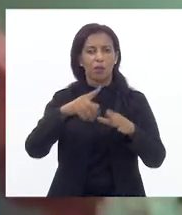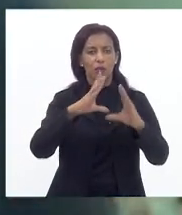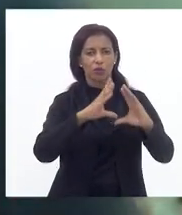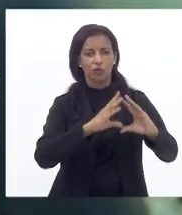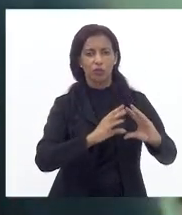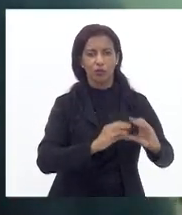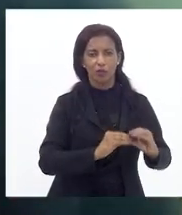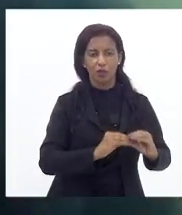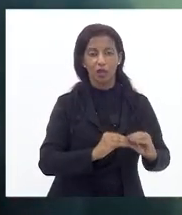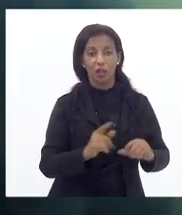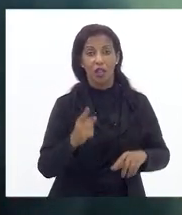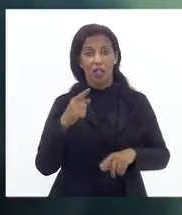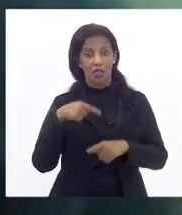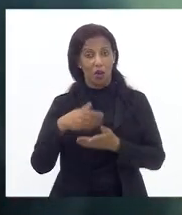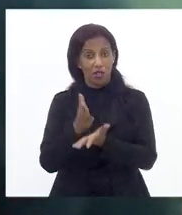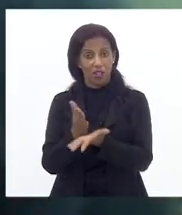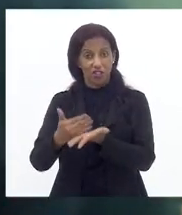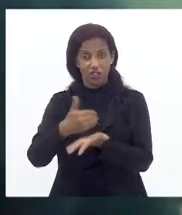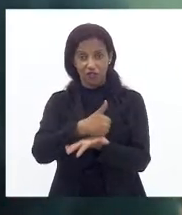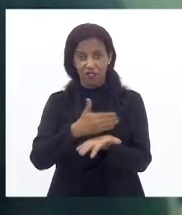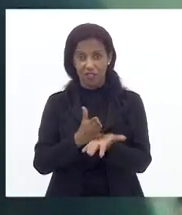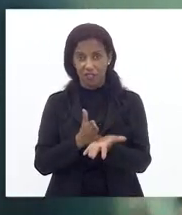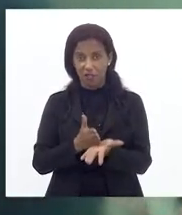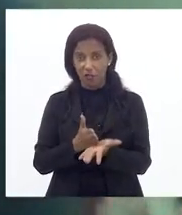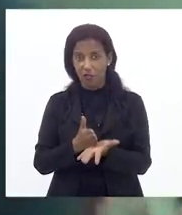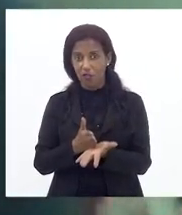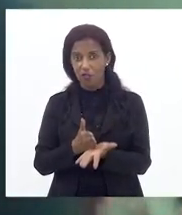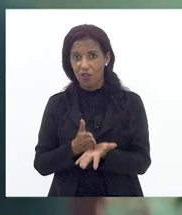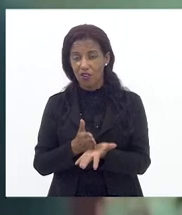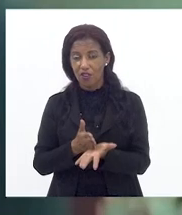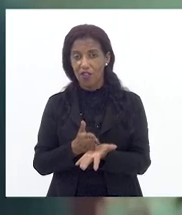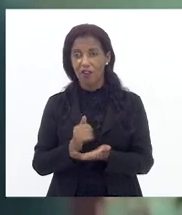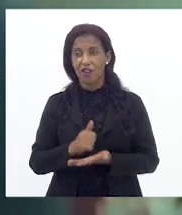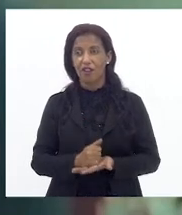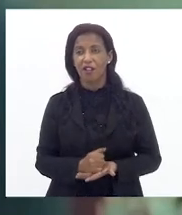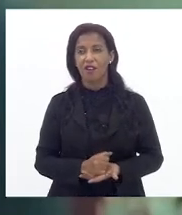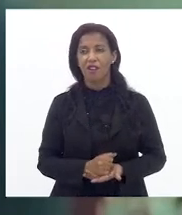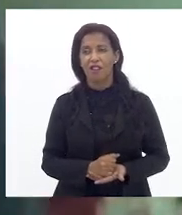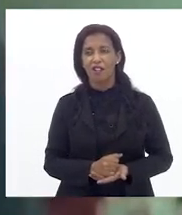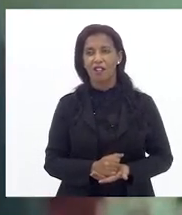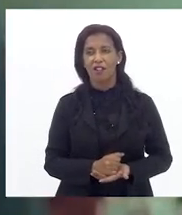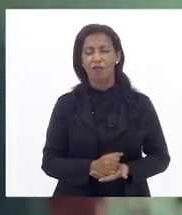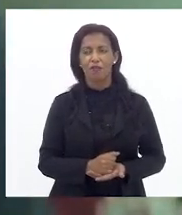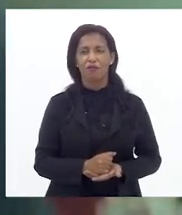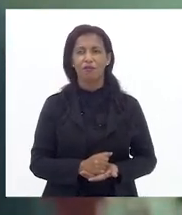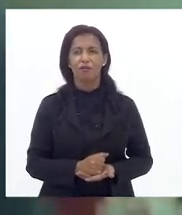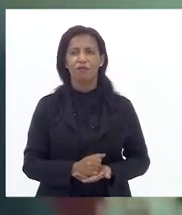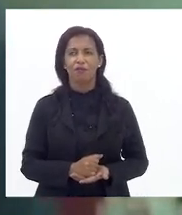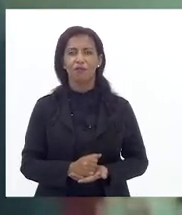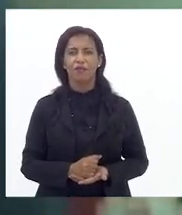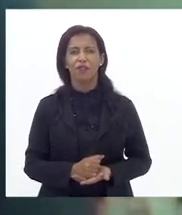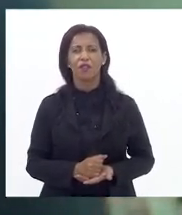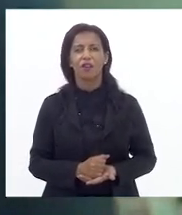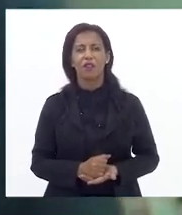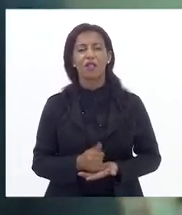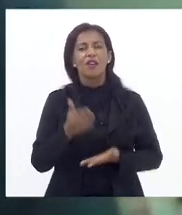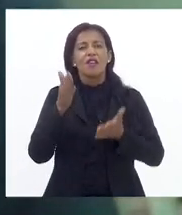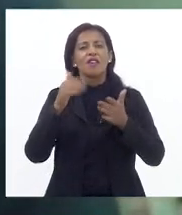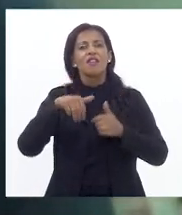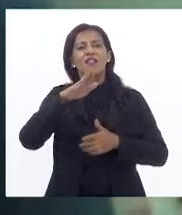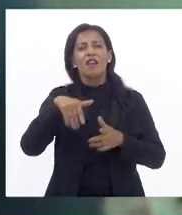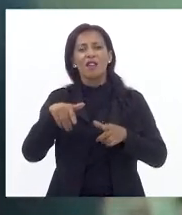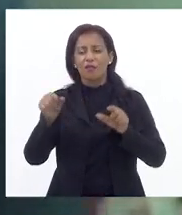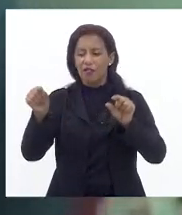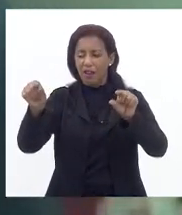e na hora da divisão do bolo tem que se quebra quarta ou a mágica Os margens do mundo